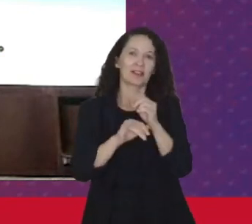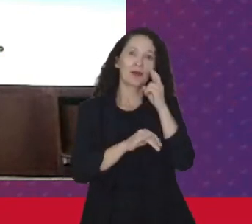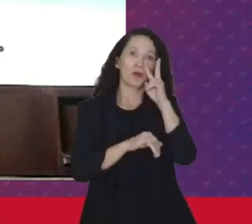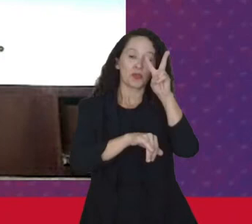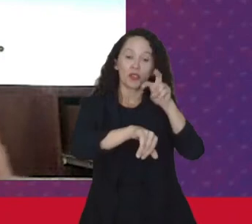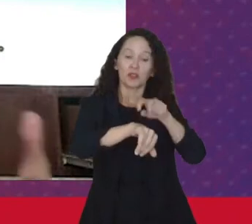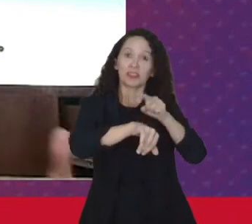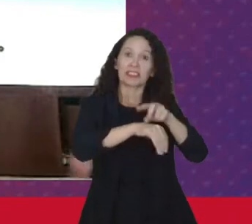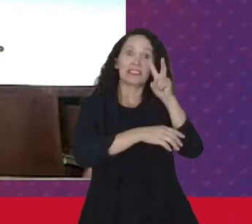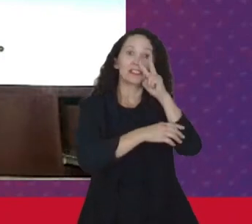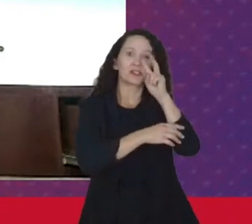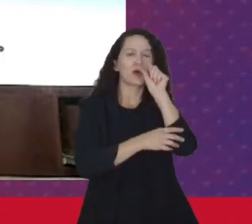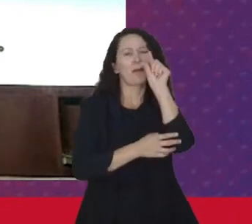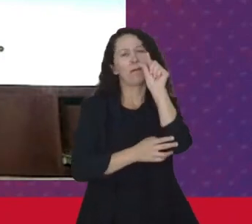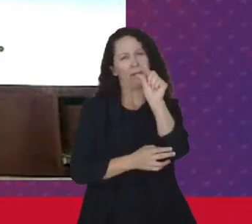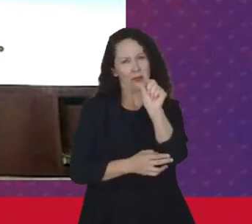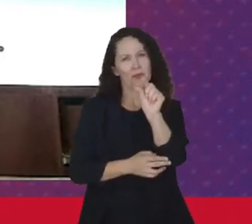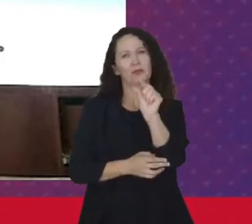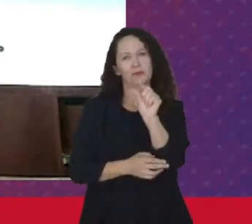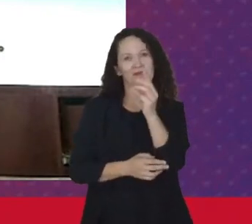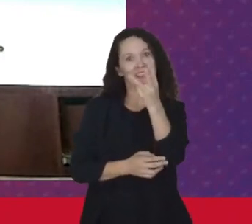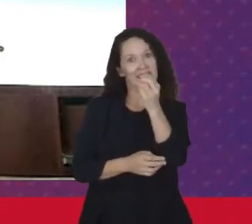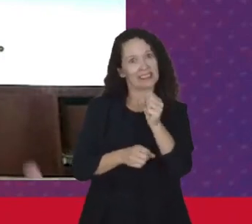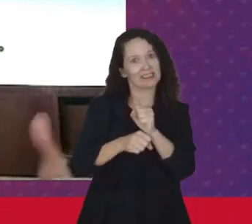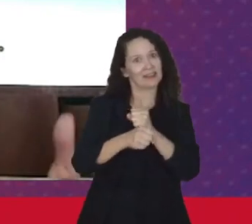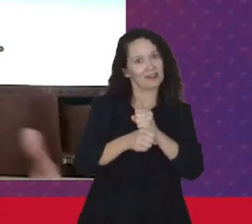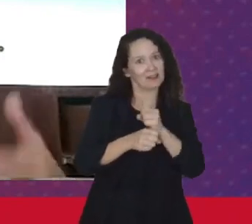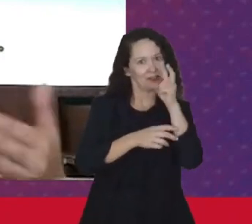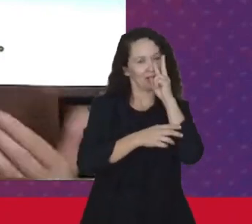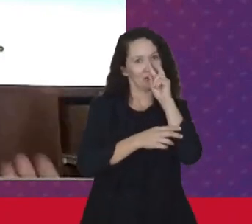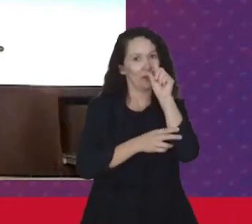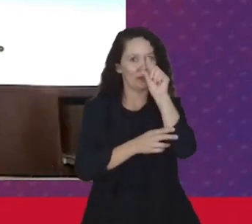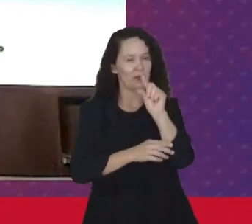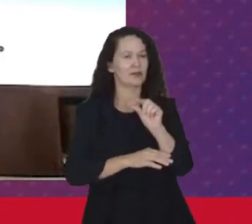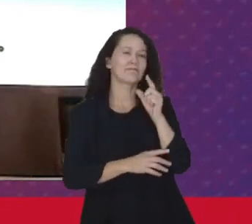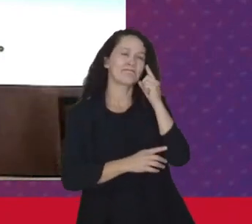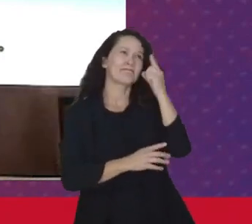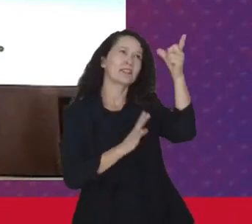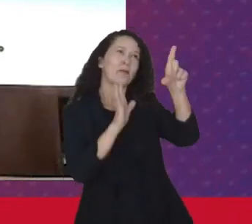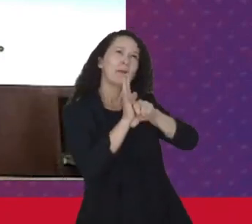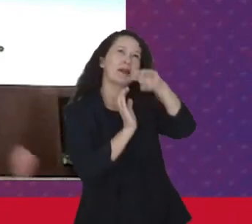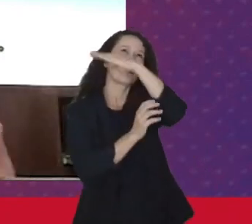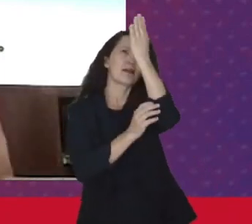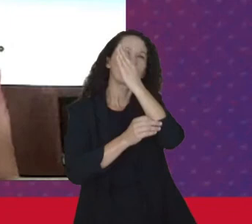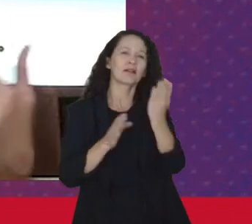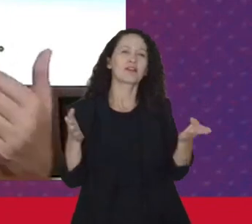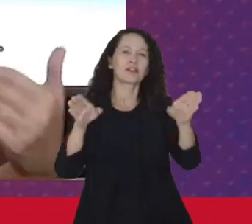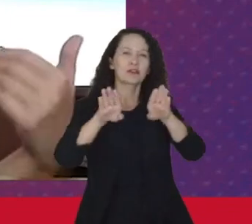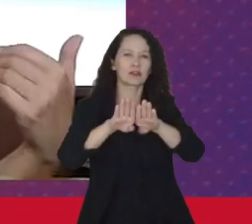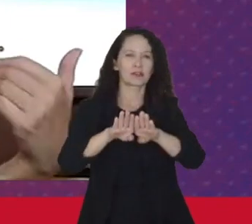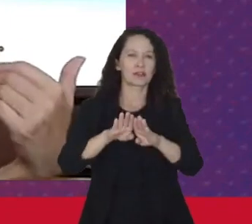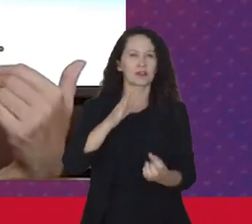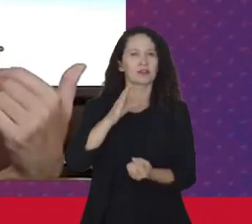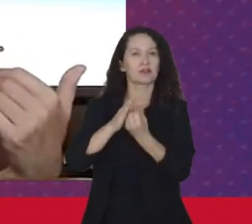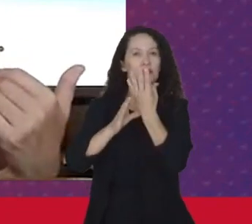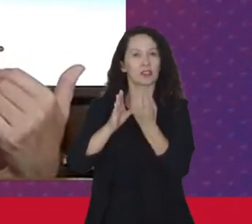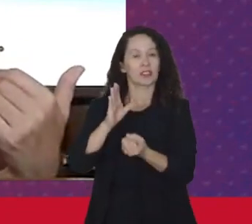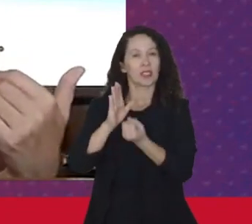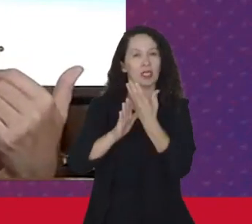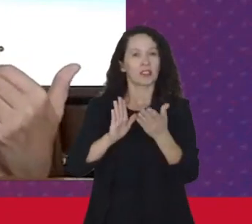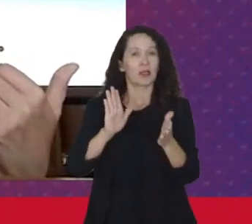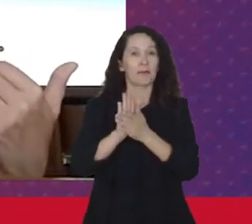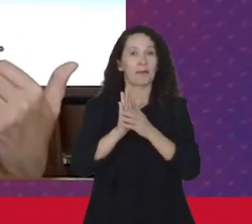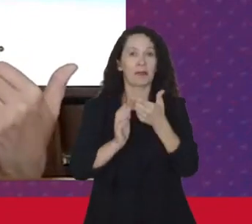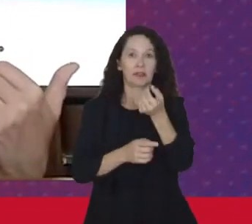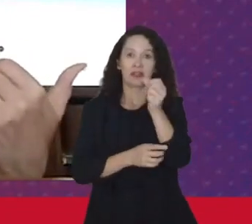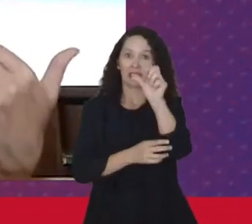tempo histórico, é pouquíssimo tempo. Se a gente pensar que a gente tem uma lei brasileira da inclusão que foi promulgada em